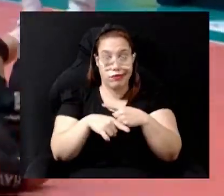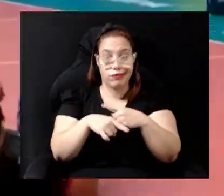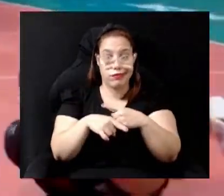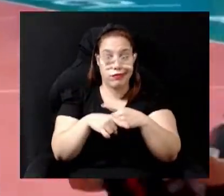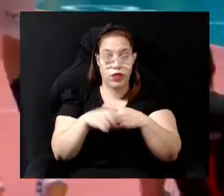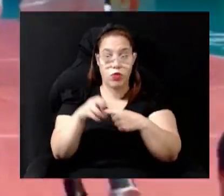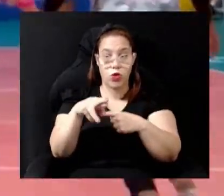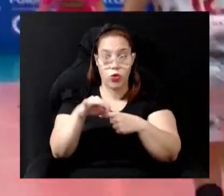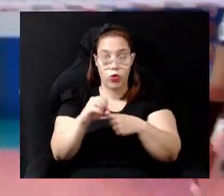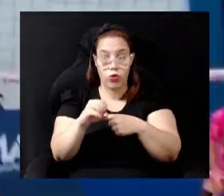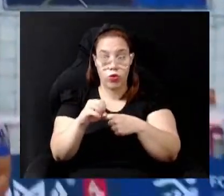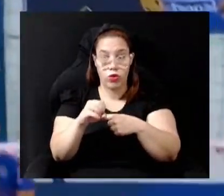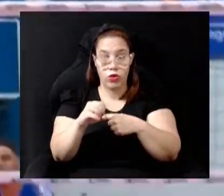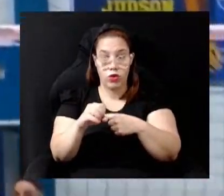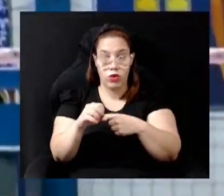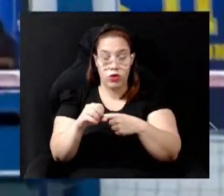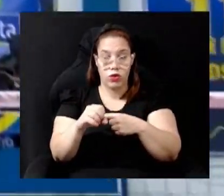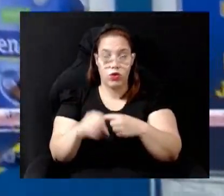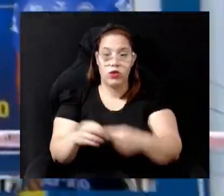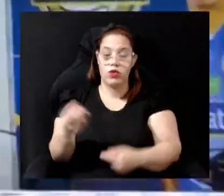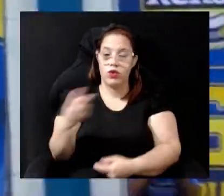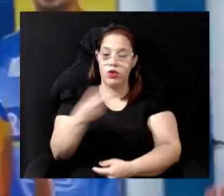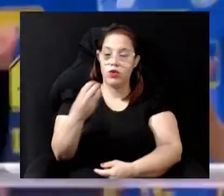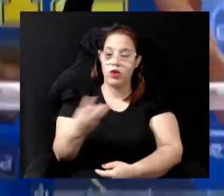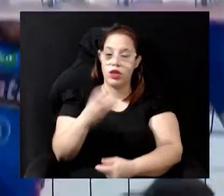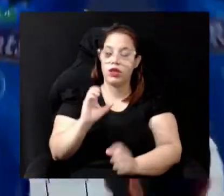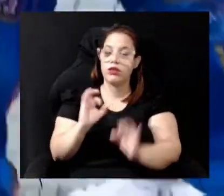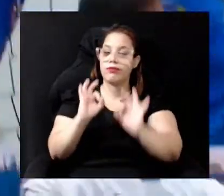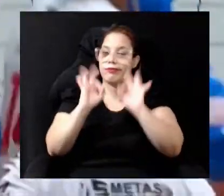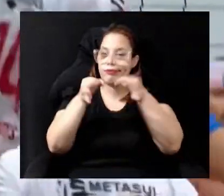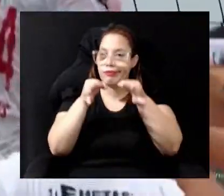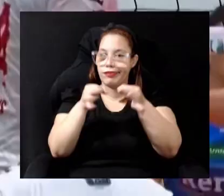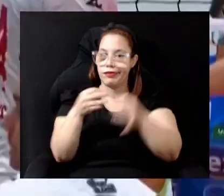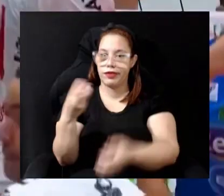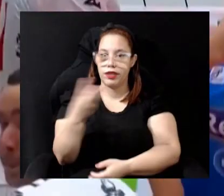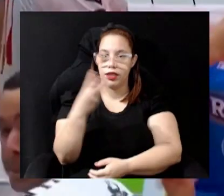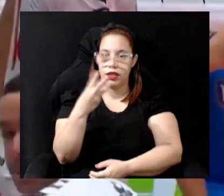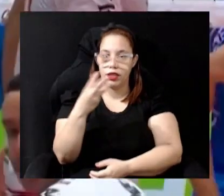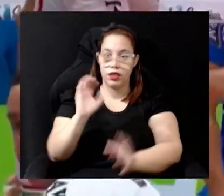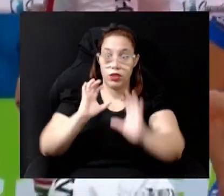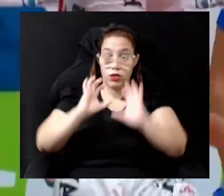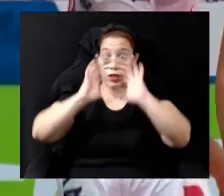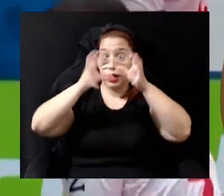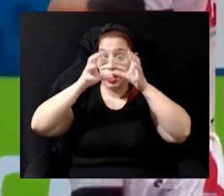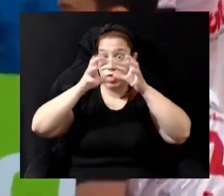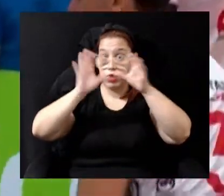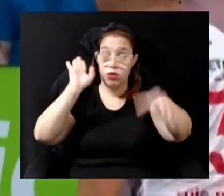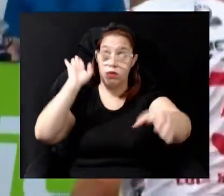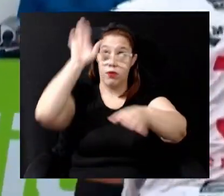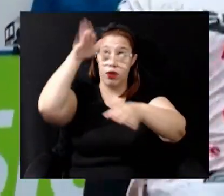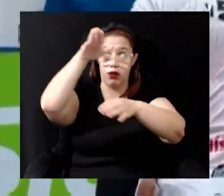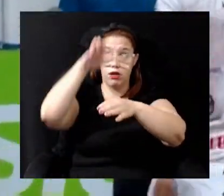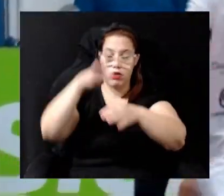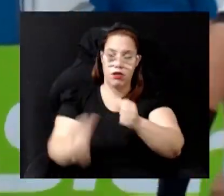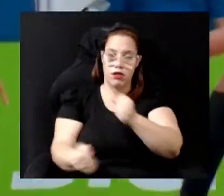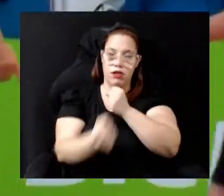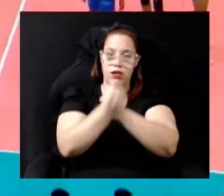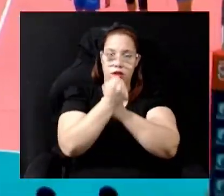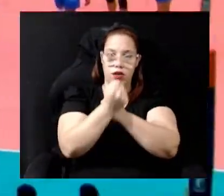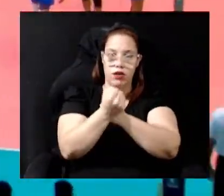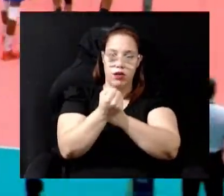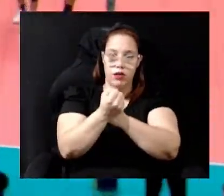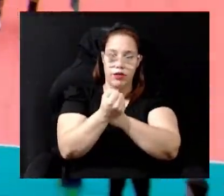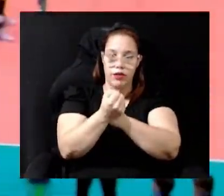terminou com 23 acertos, sendo 3 no saque e 1 no bloqueio. Logo atrás veio o ponteiro Adriano